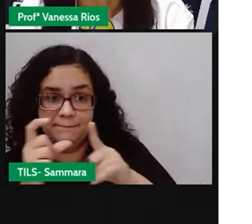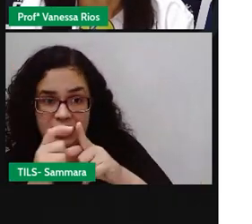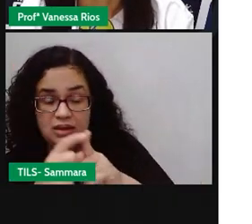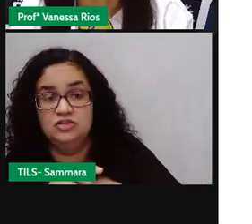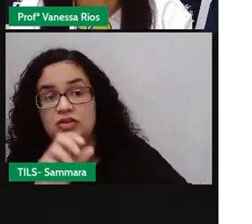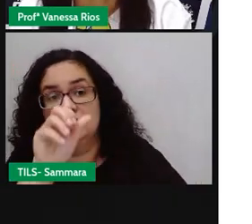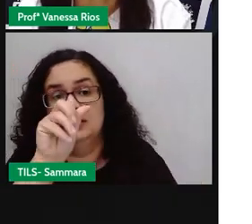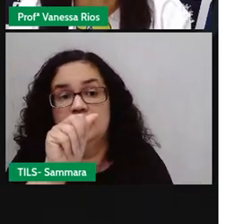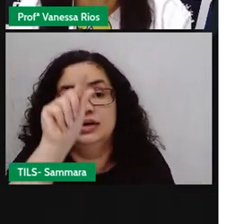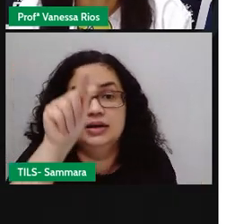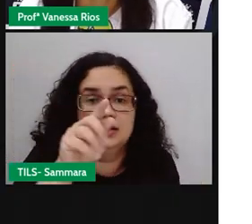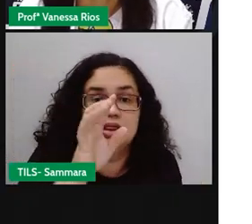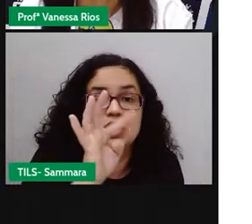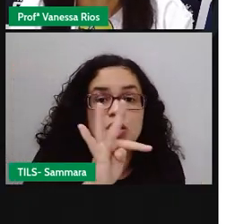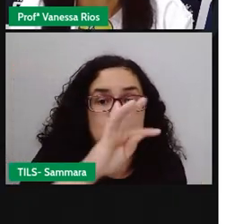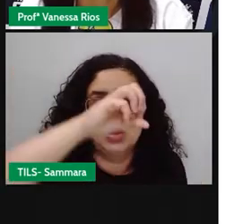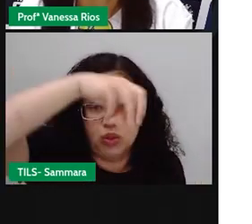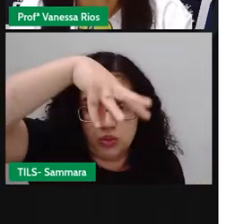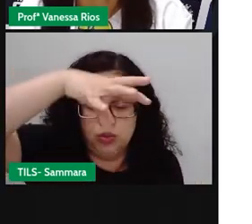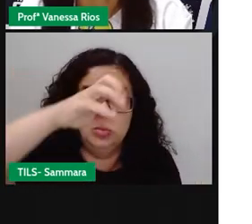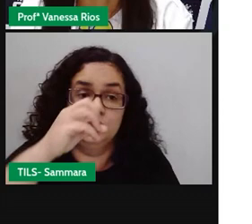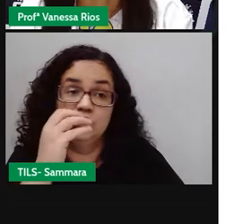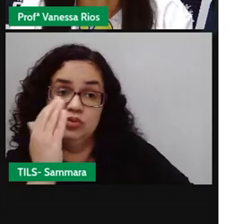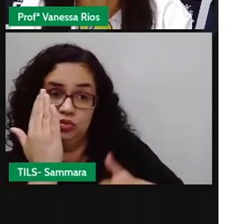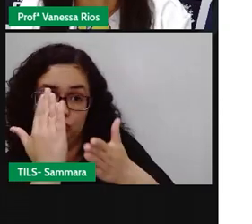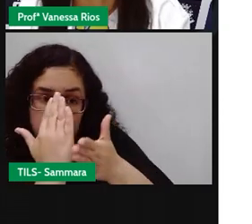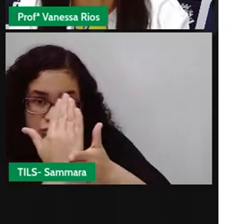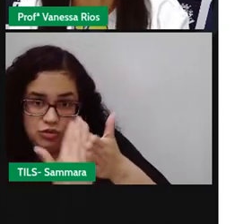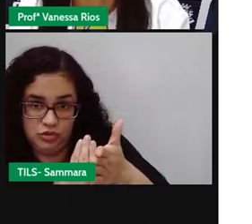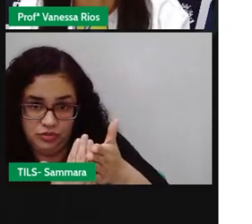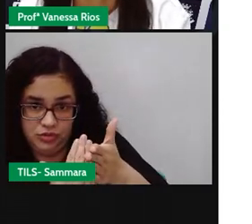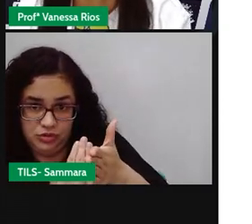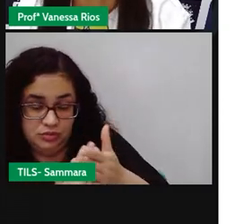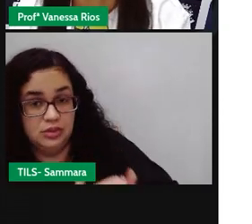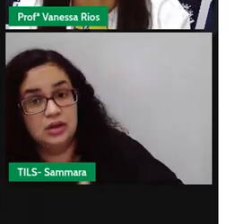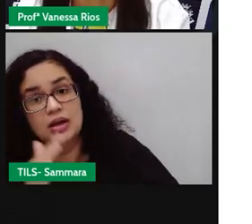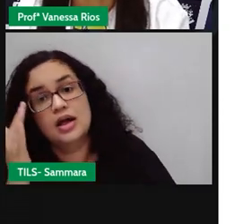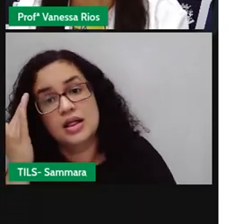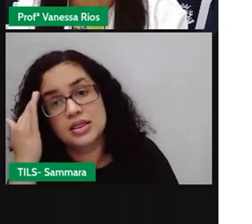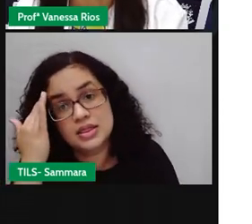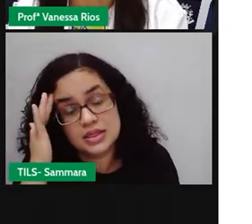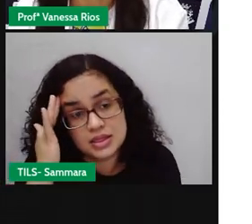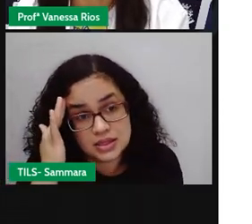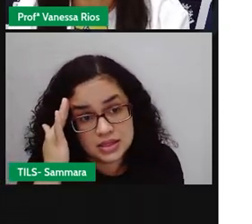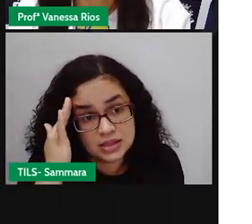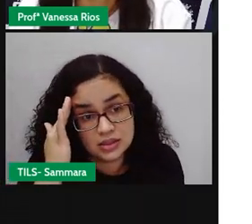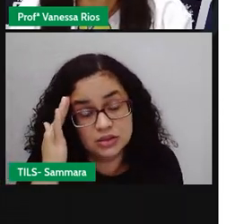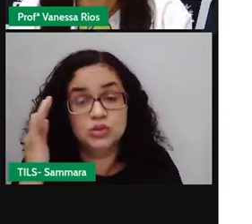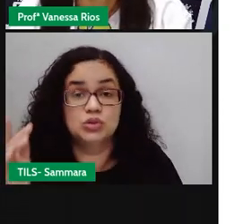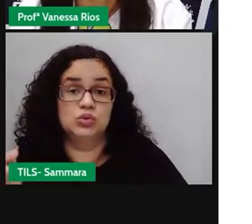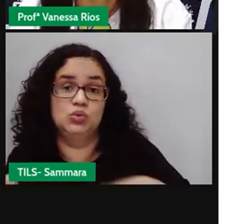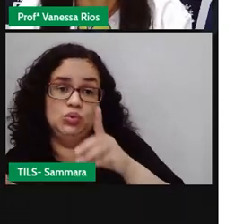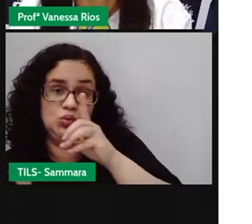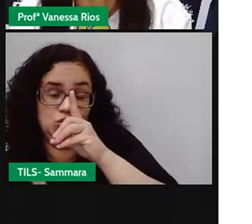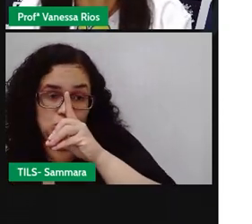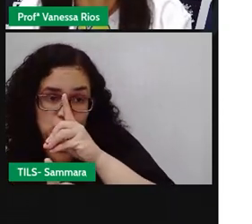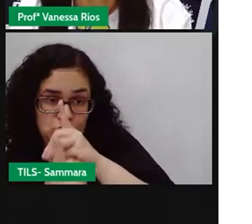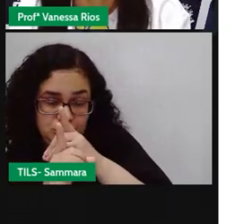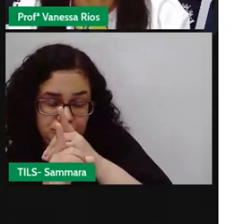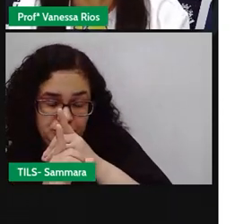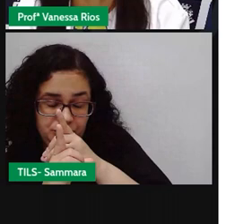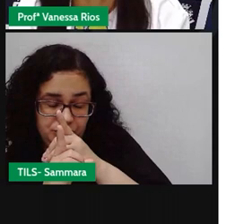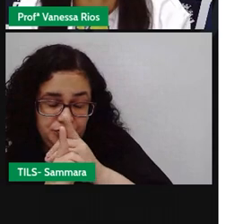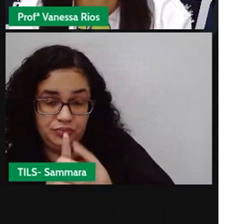átomo, se a gente dividir essa palavra, a gente até entende um pouco do que, é, quando se descobriu a existência do átomo,